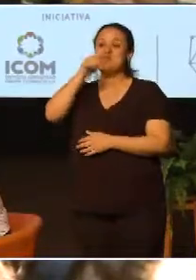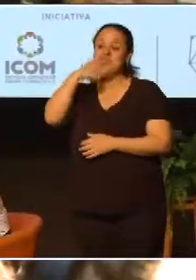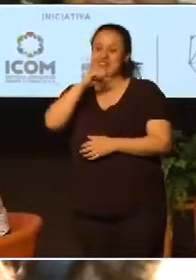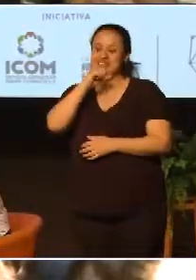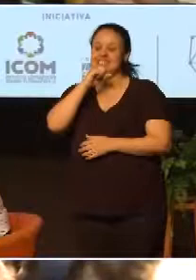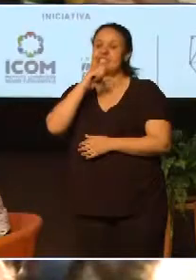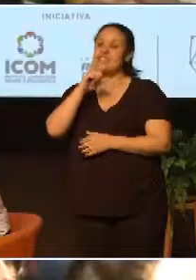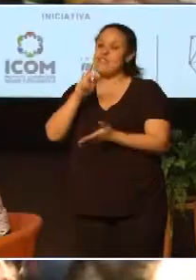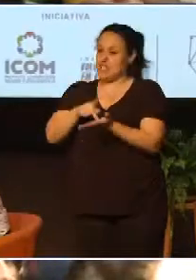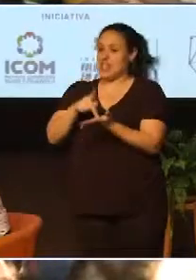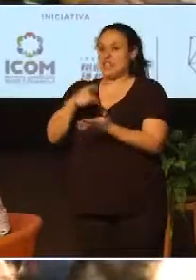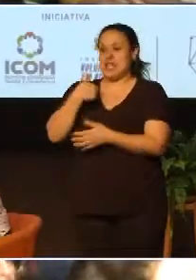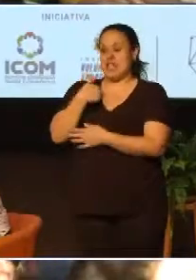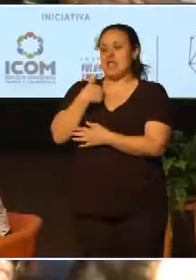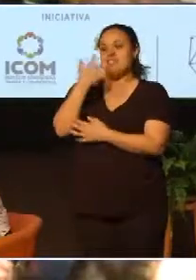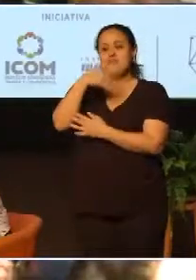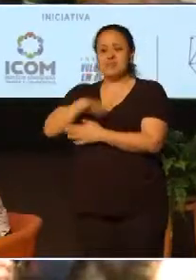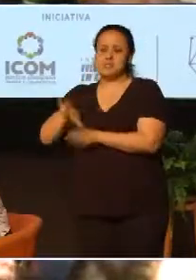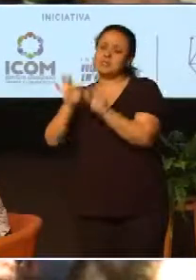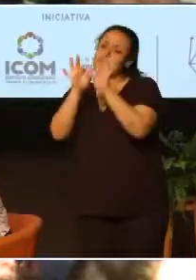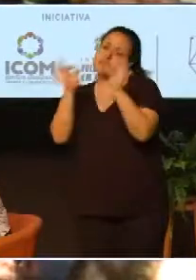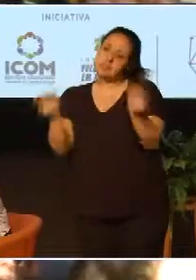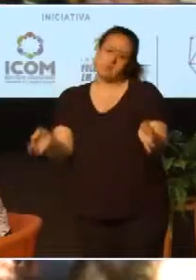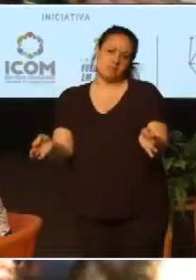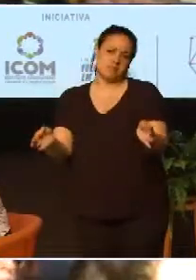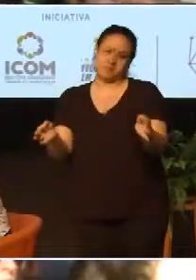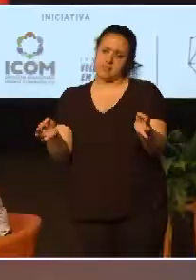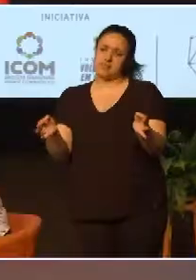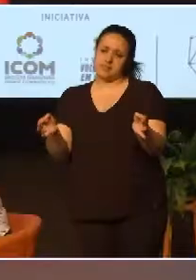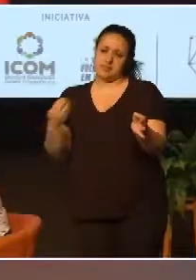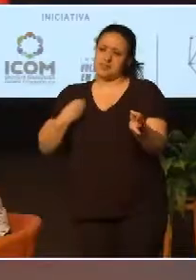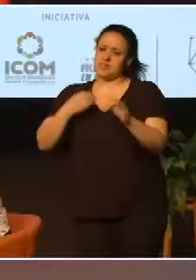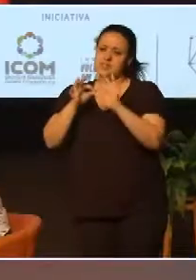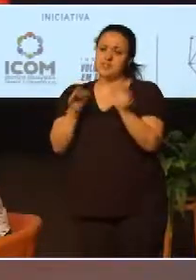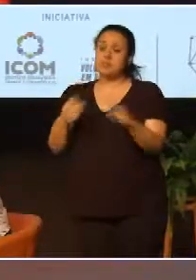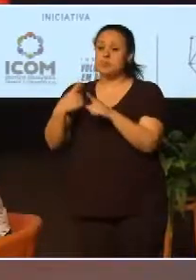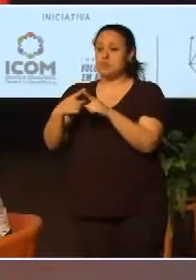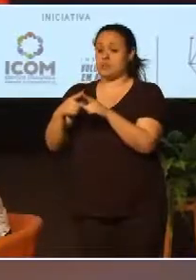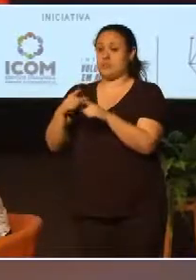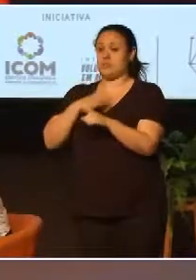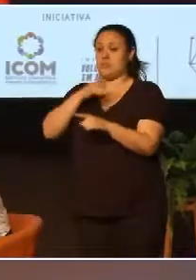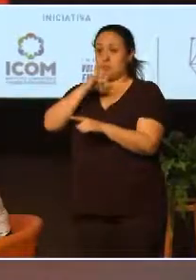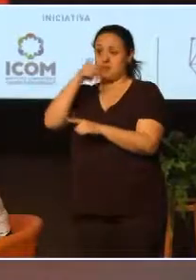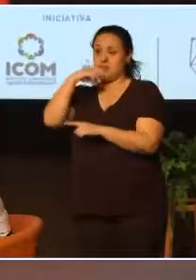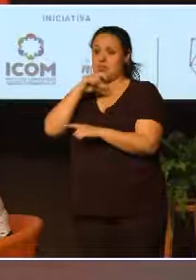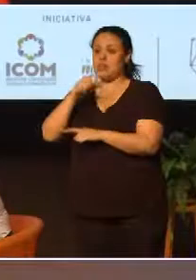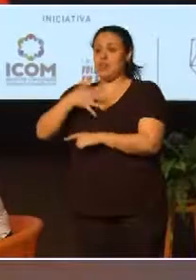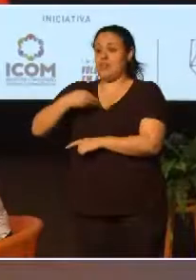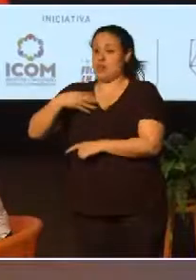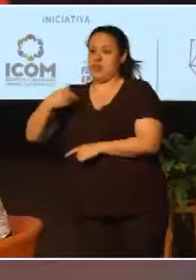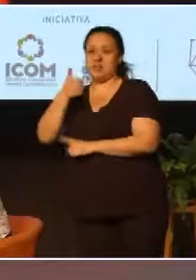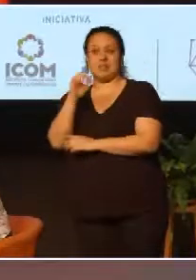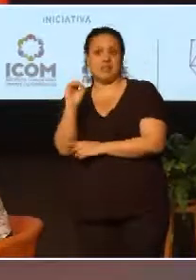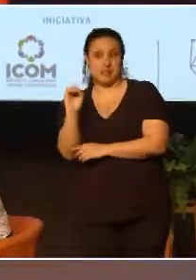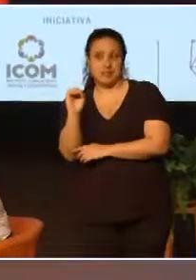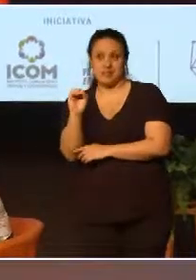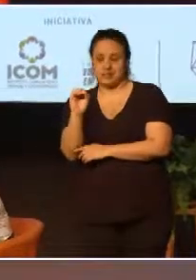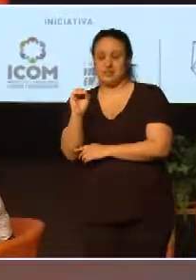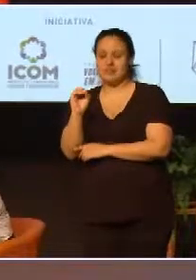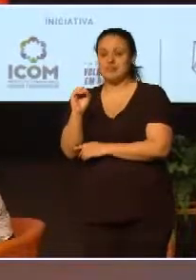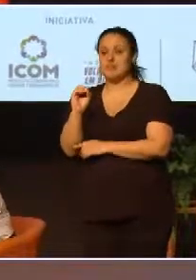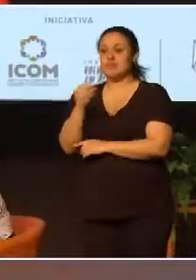tive uma infância muito simples, muito simples. Meus pais tiveram 10 filhos. Nós vivemos em